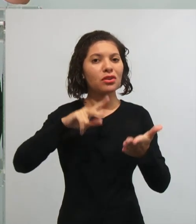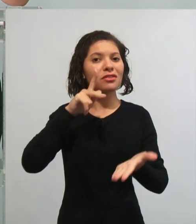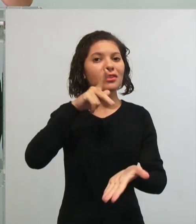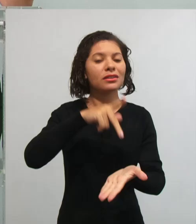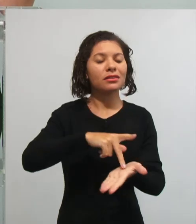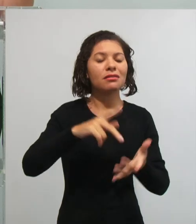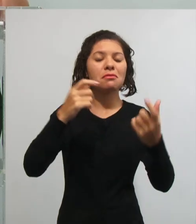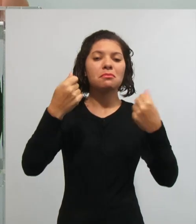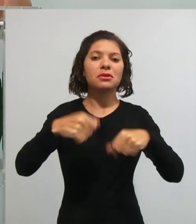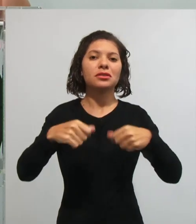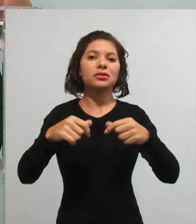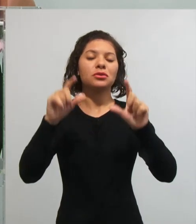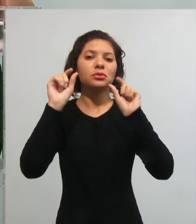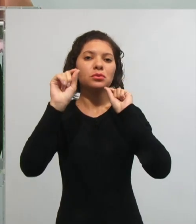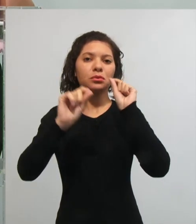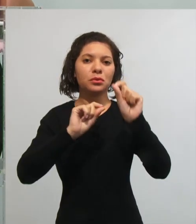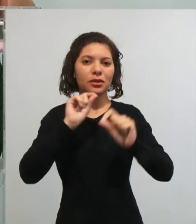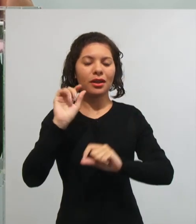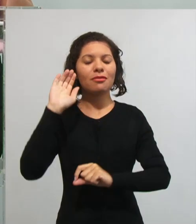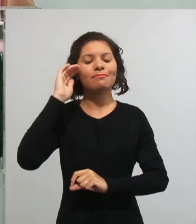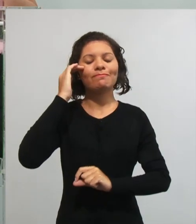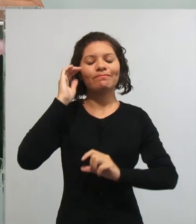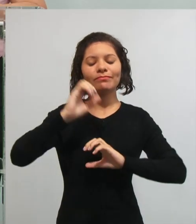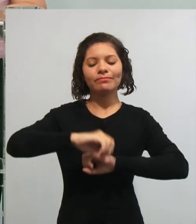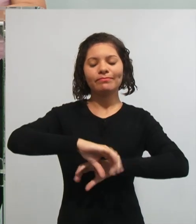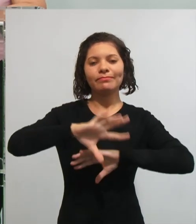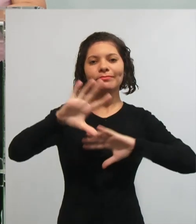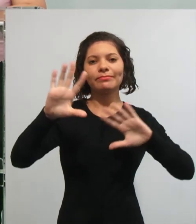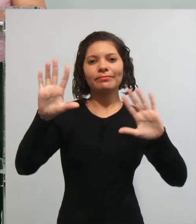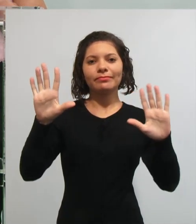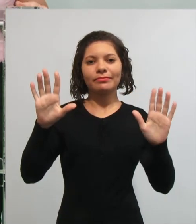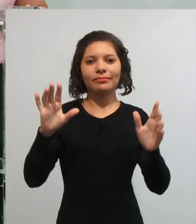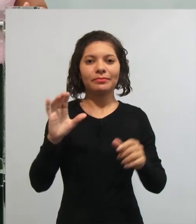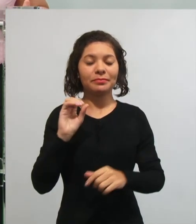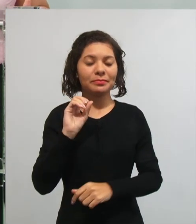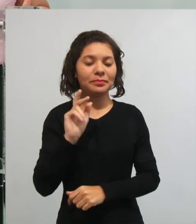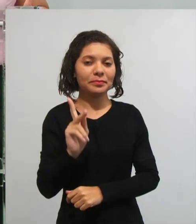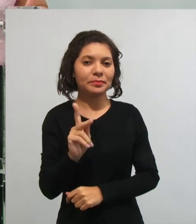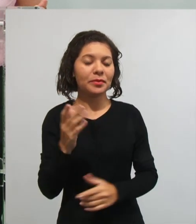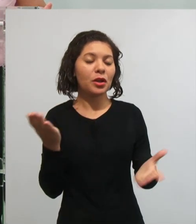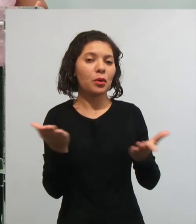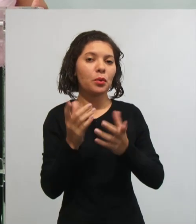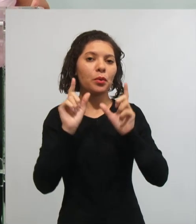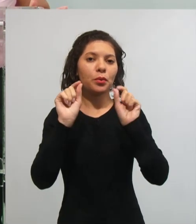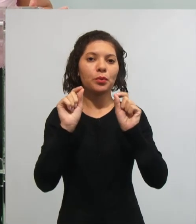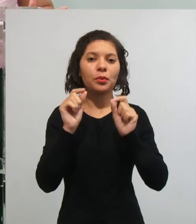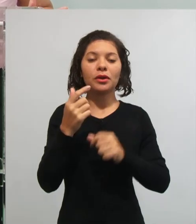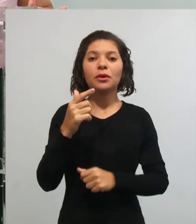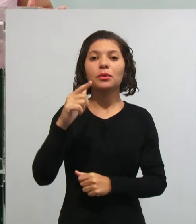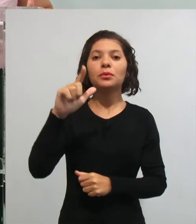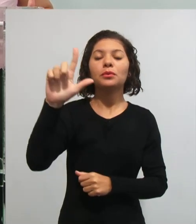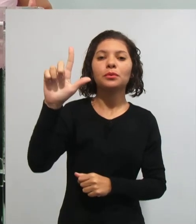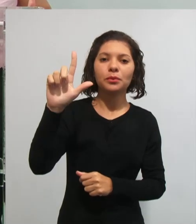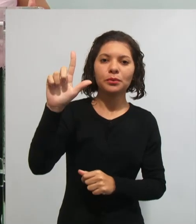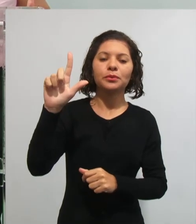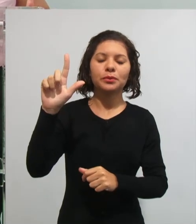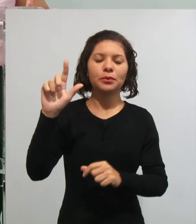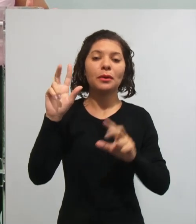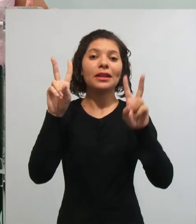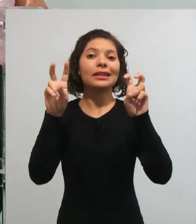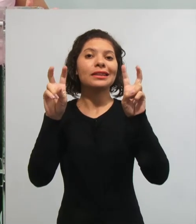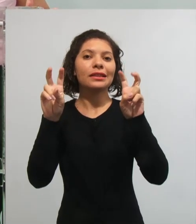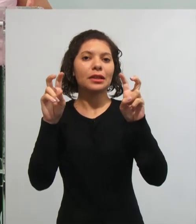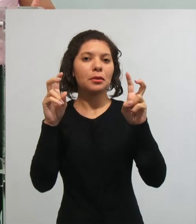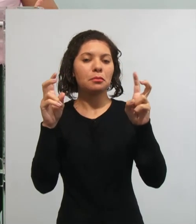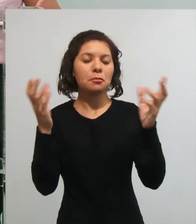se chegue ao nível da compreensão. Ok? E agora nós vamos para a nossa próxima temática da aula